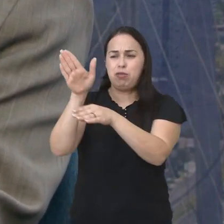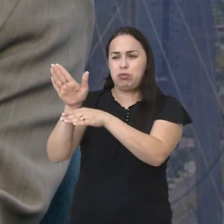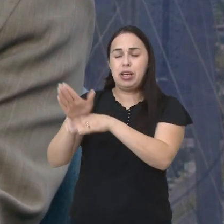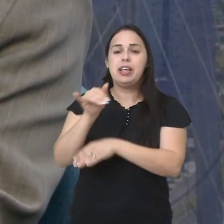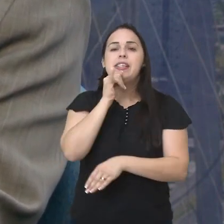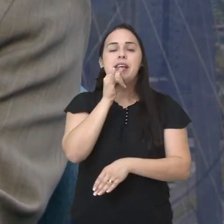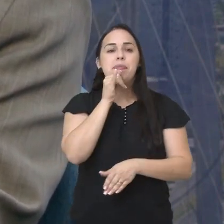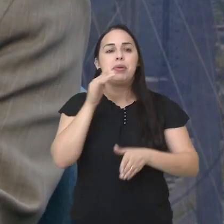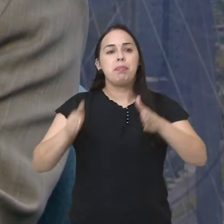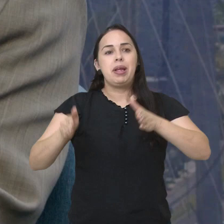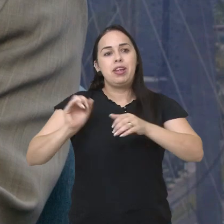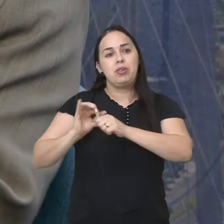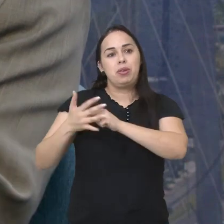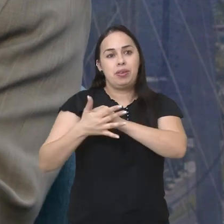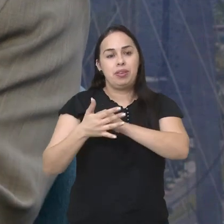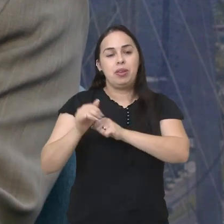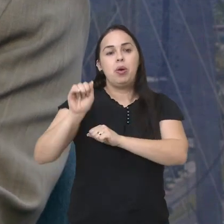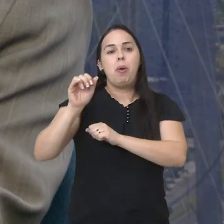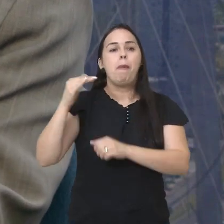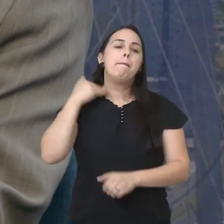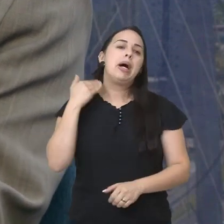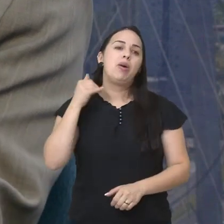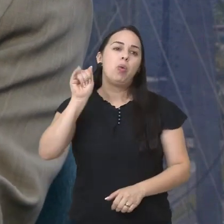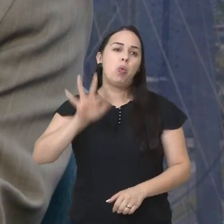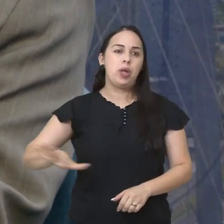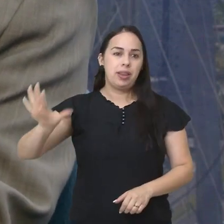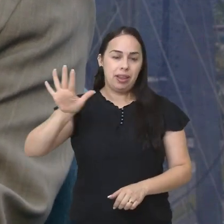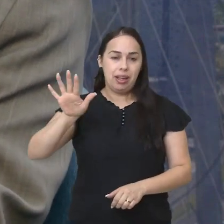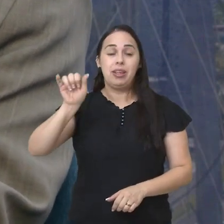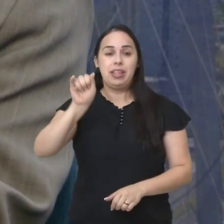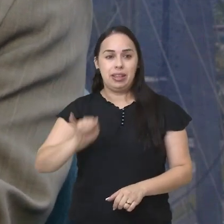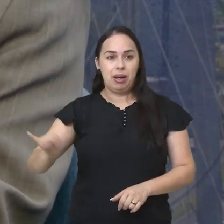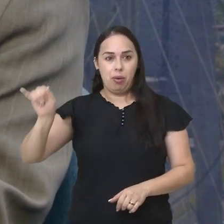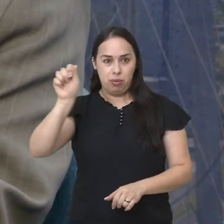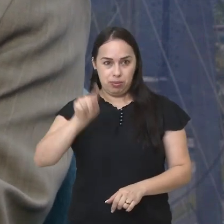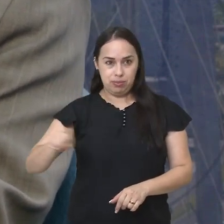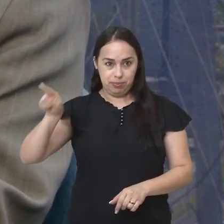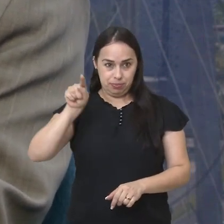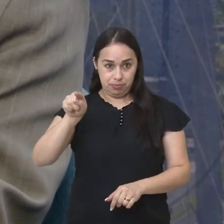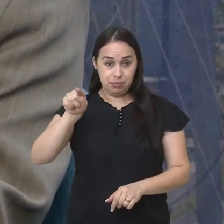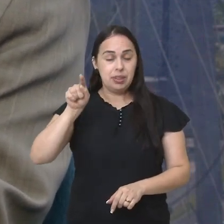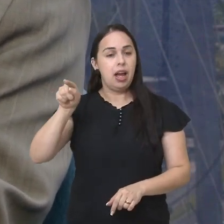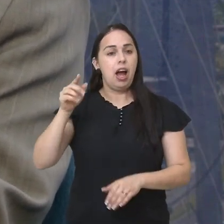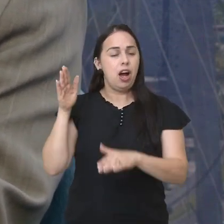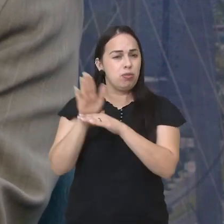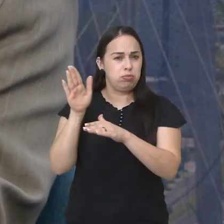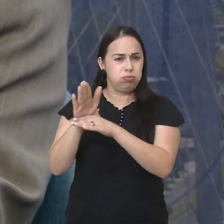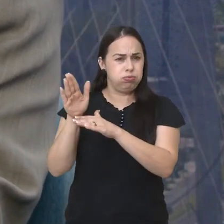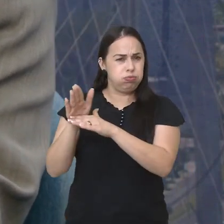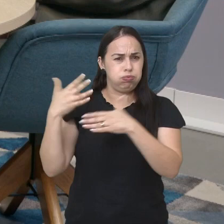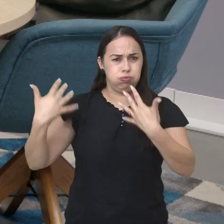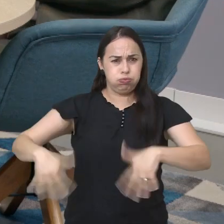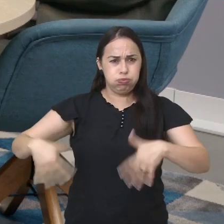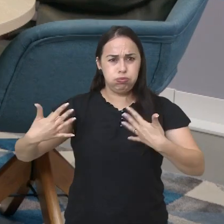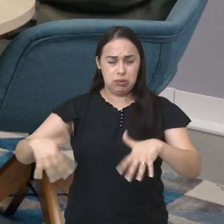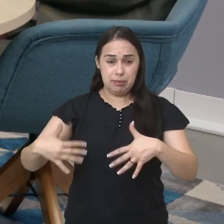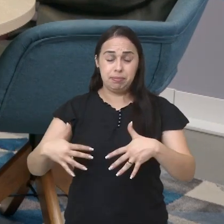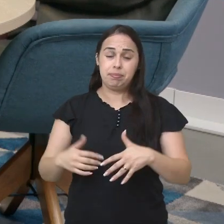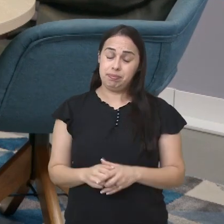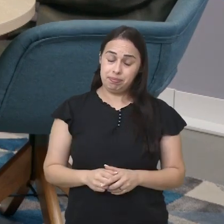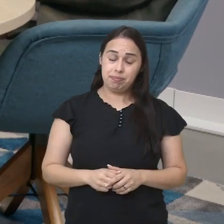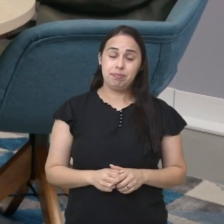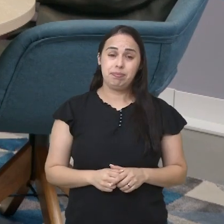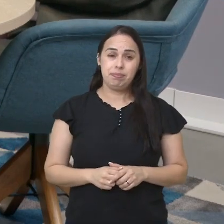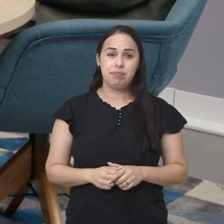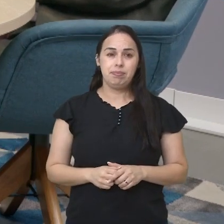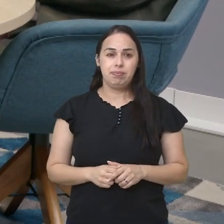Pandemia, você pega o Itaú, doa bilhões, fundos do Bradesco, que é um dos maiores fundos aqui de solidariedade do país. E